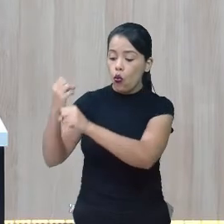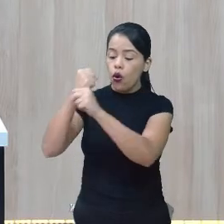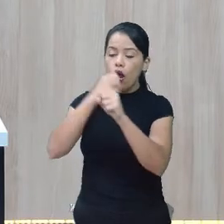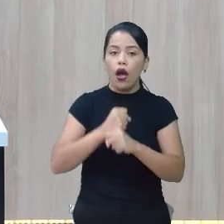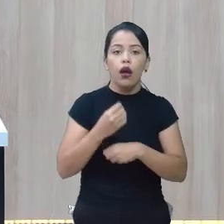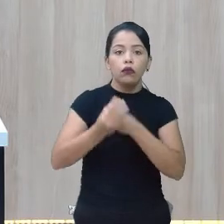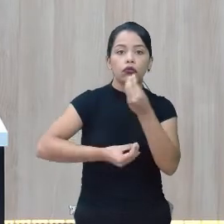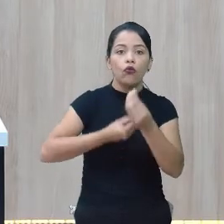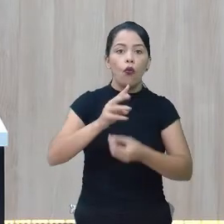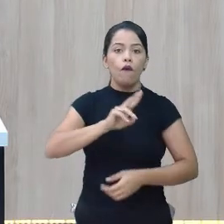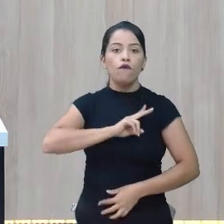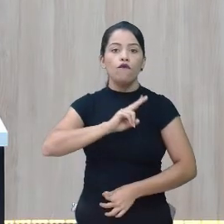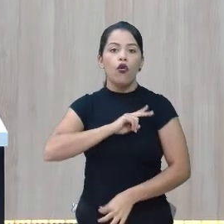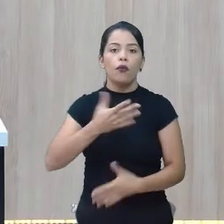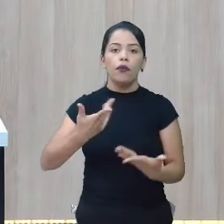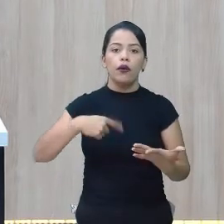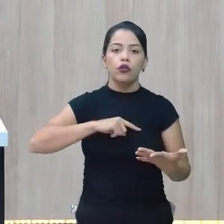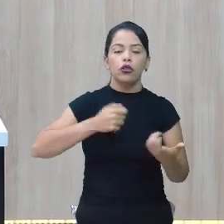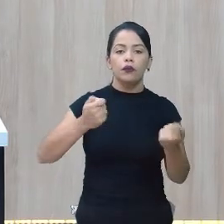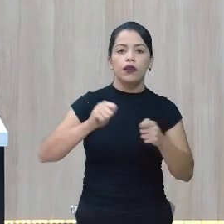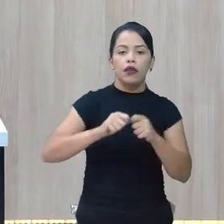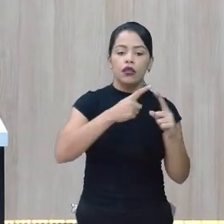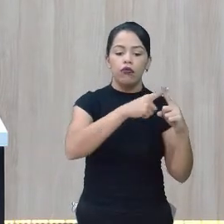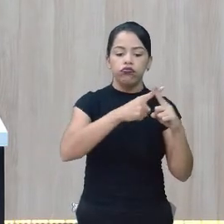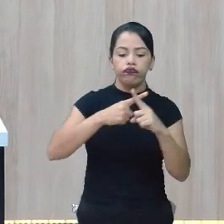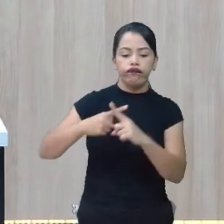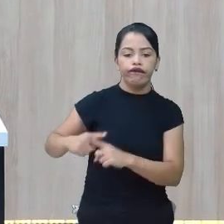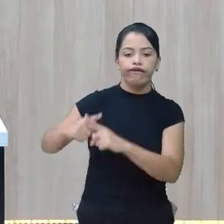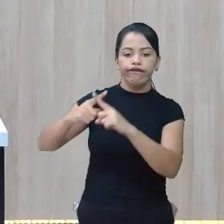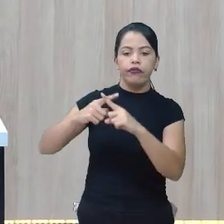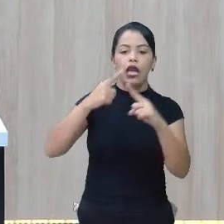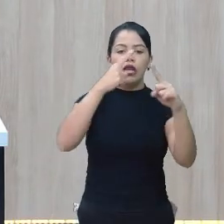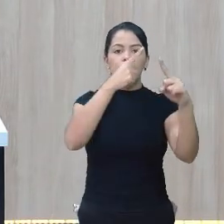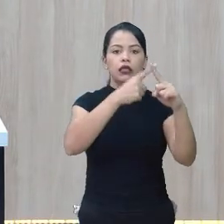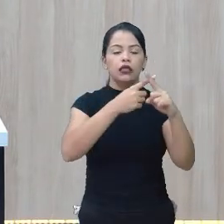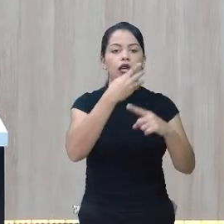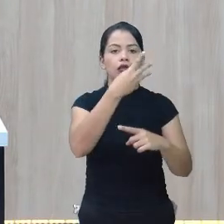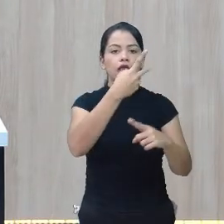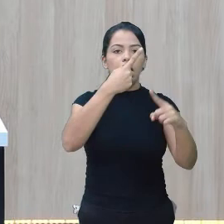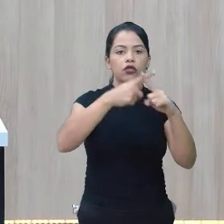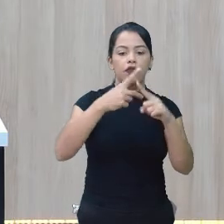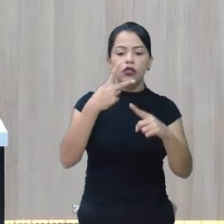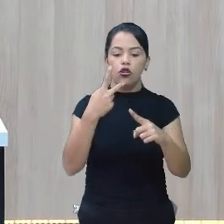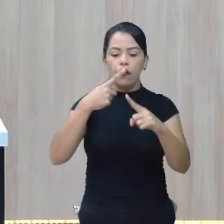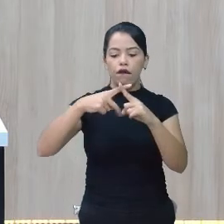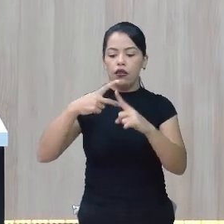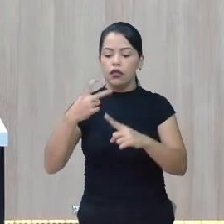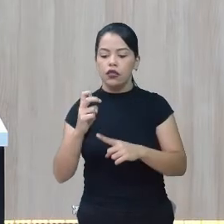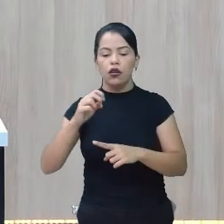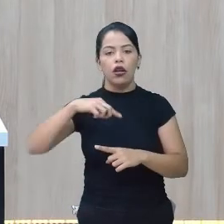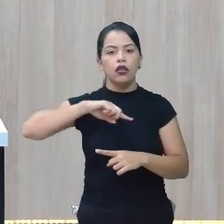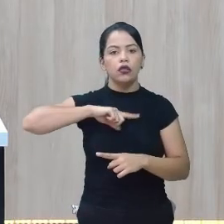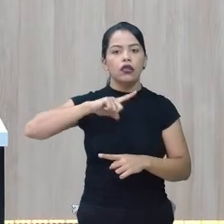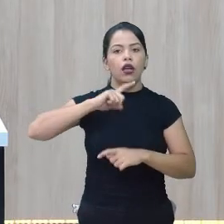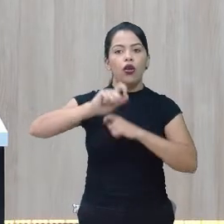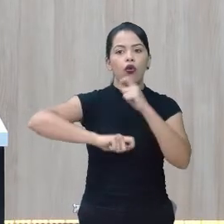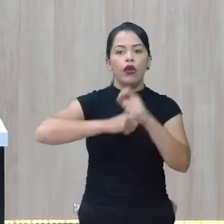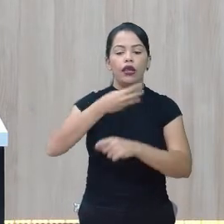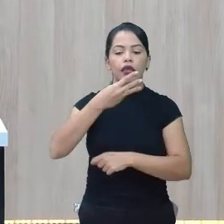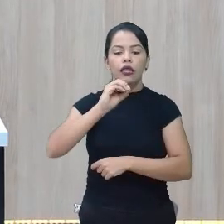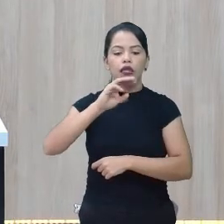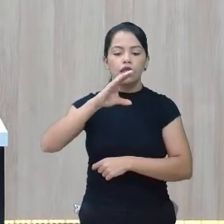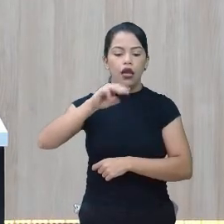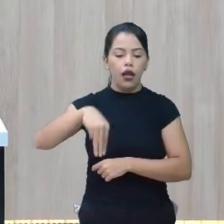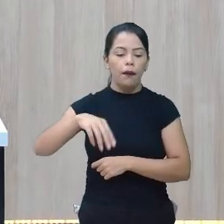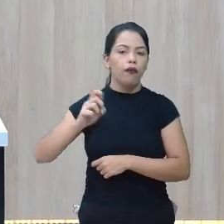precisa fazer essa multiplicação de todas as dimensões, né? 3 vezes 2 vezes 5, a gente vai ter 30 centímetros